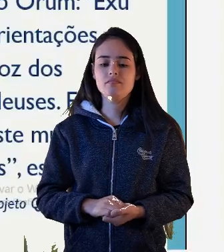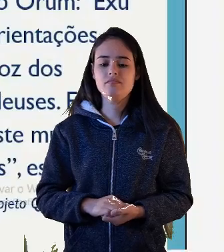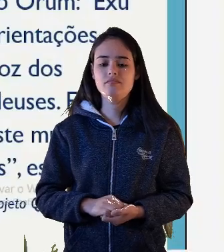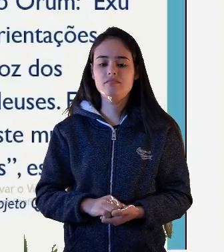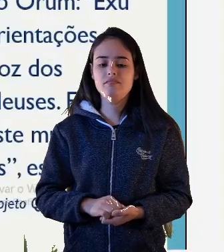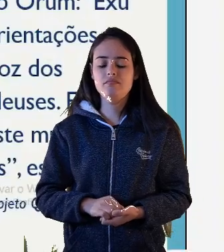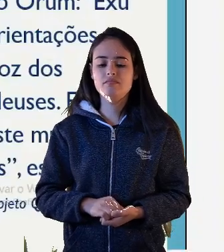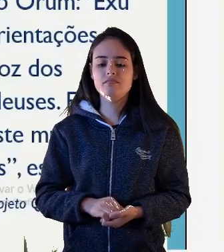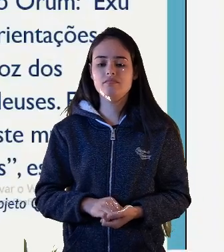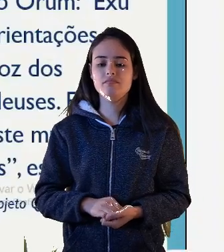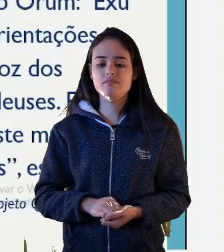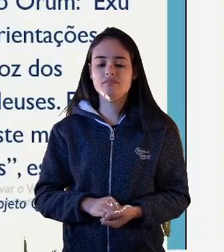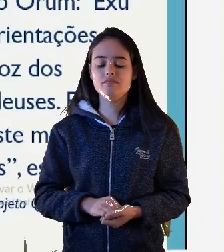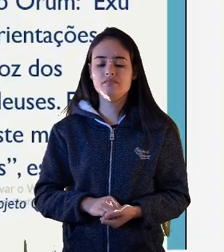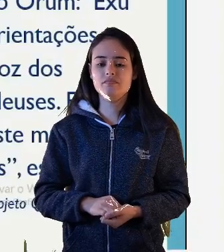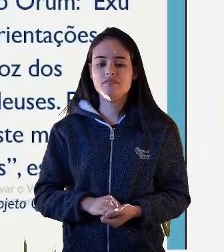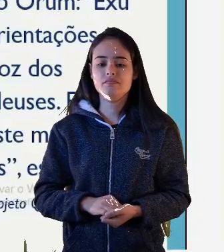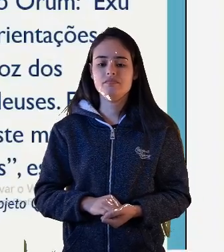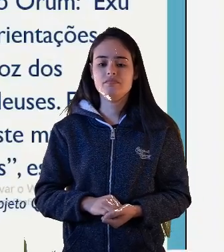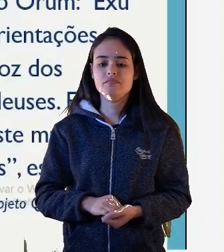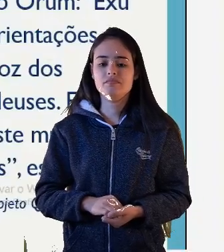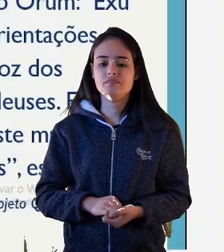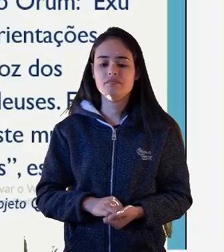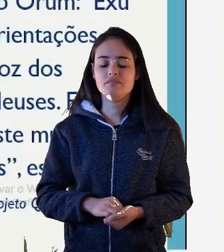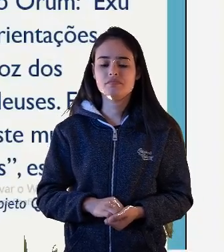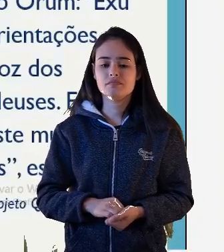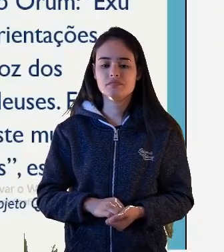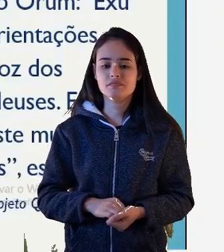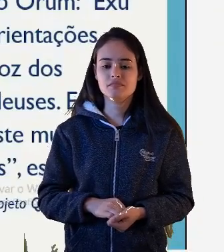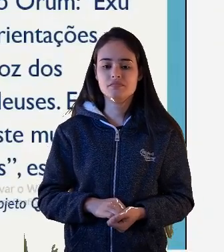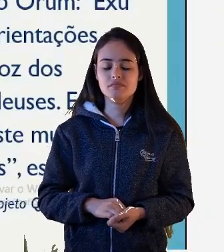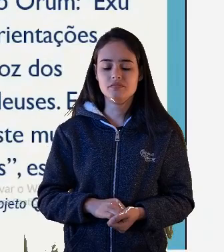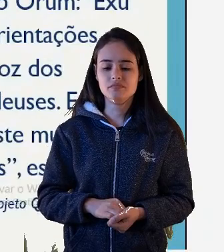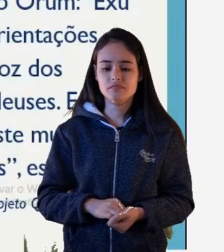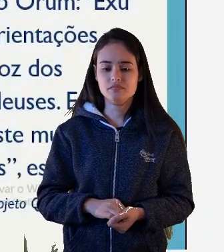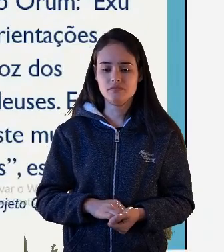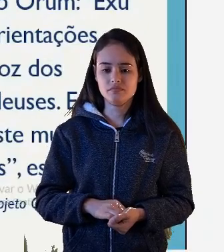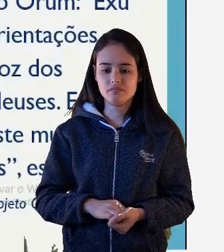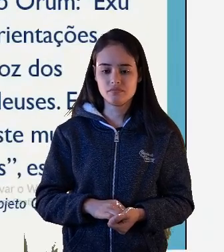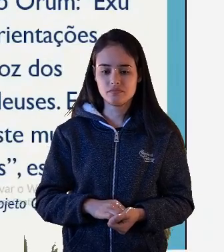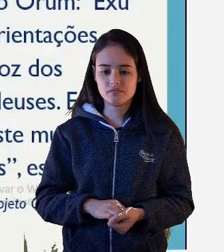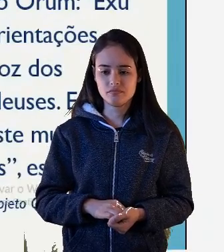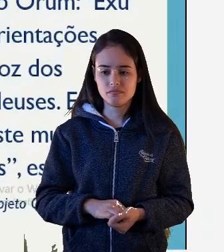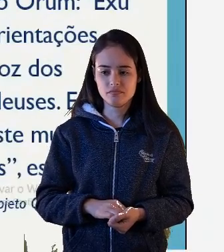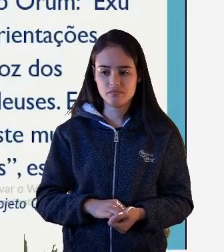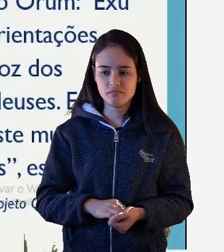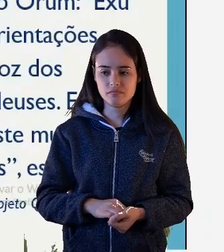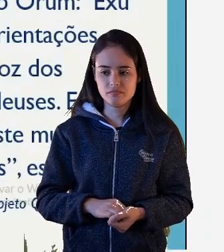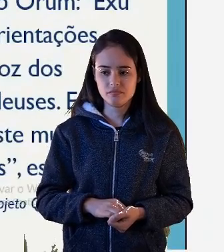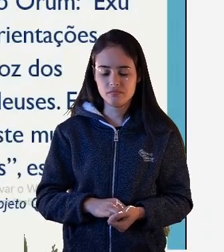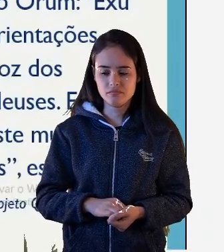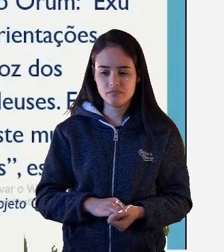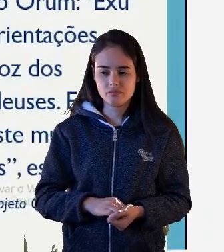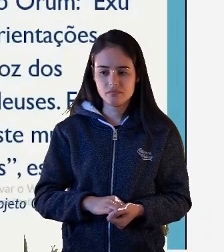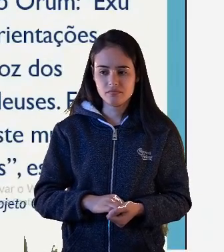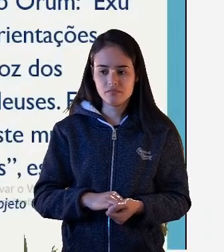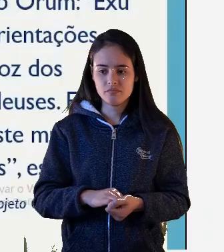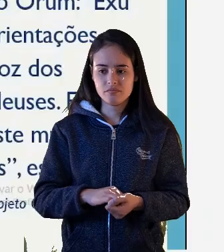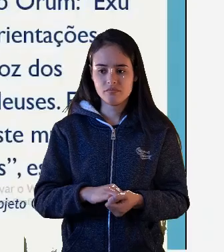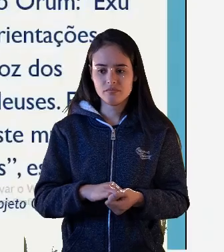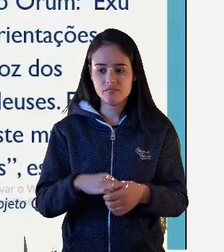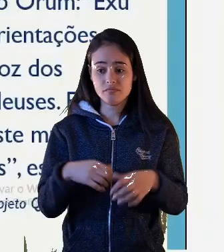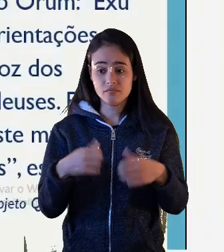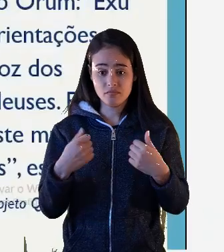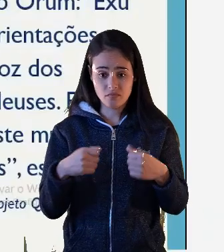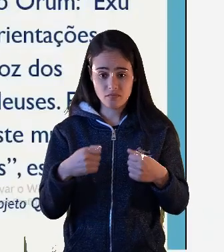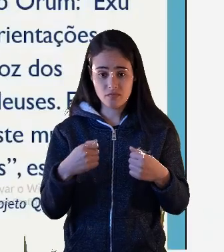fazer a comunicação entre os seres humanos na Terra. Exu é o orixá da comunicação, né? Muitos o consideram mais